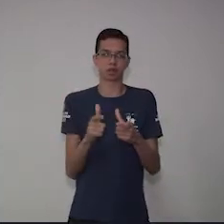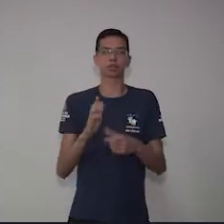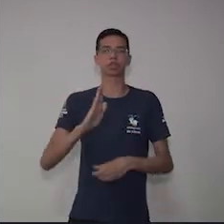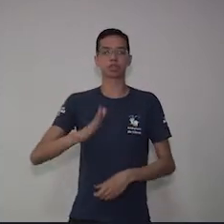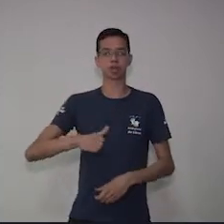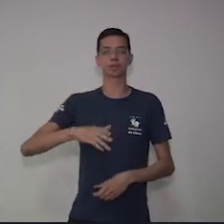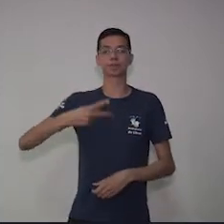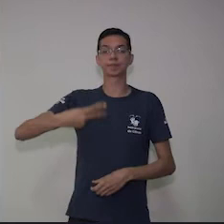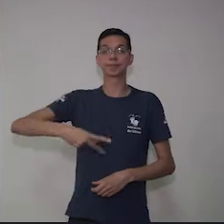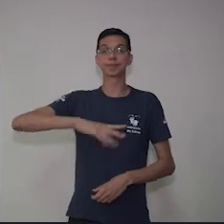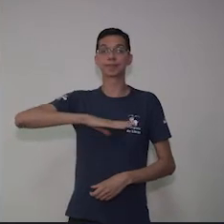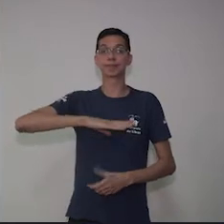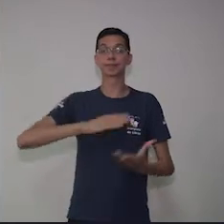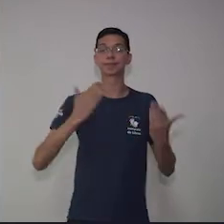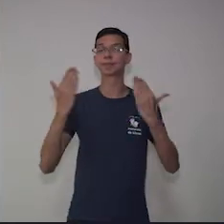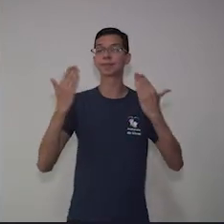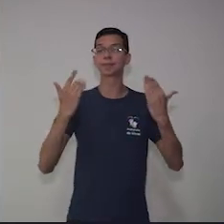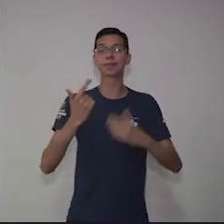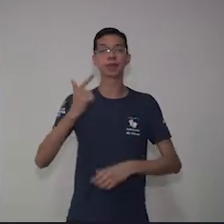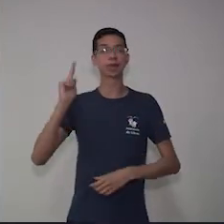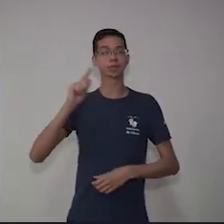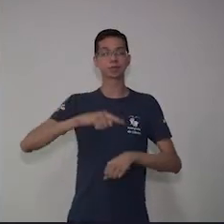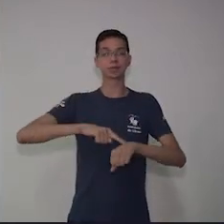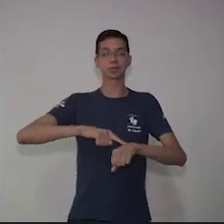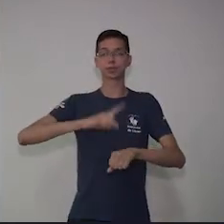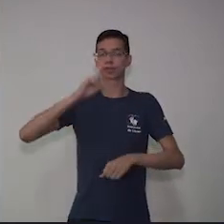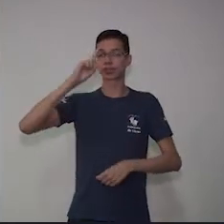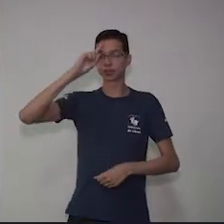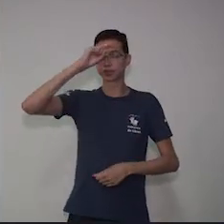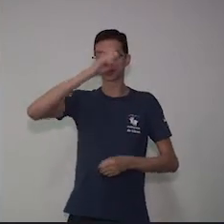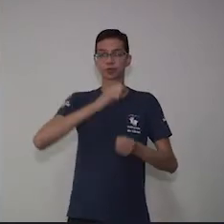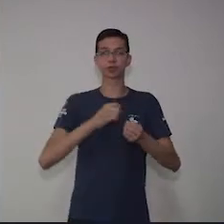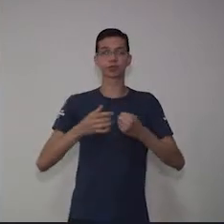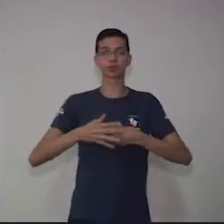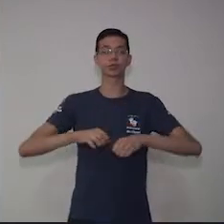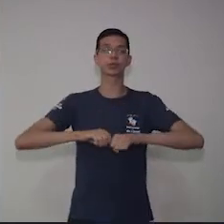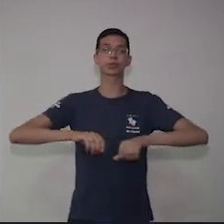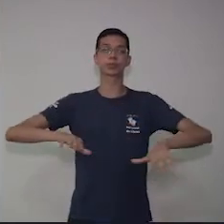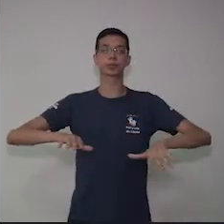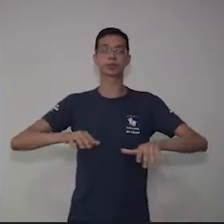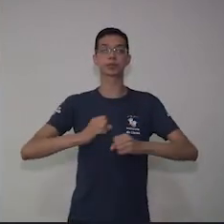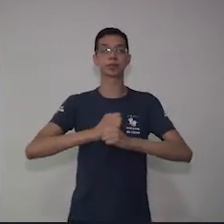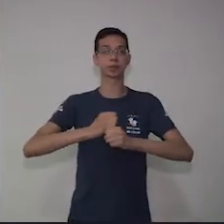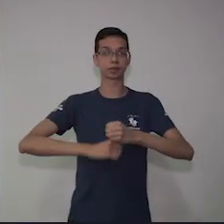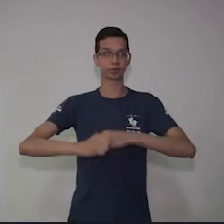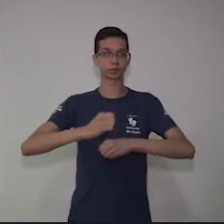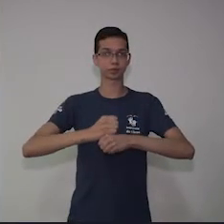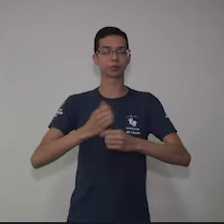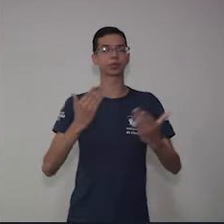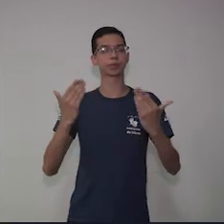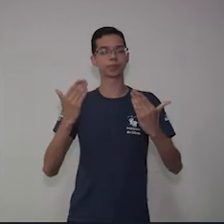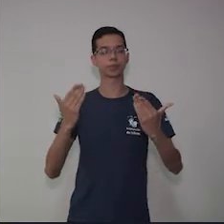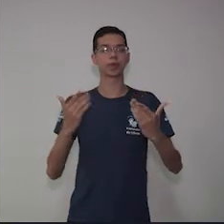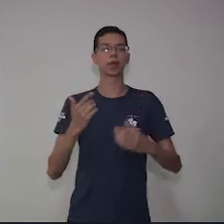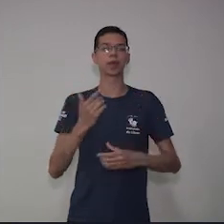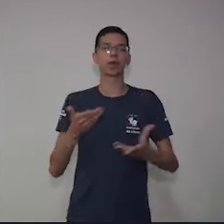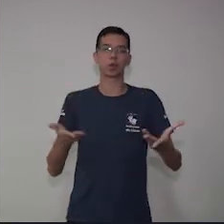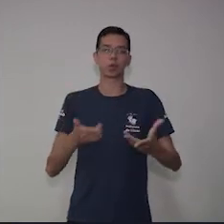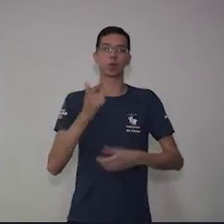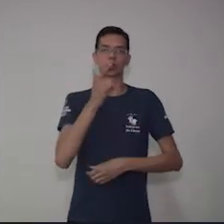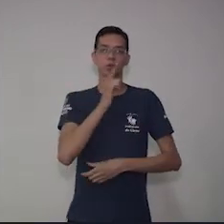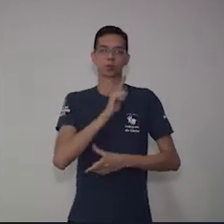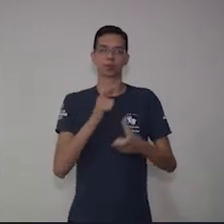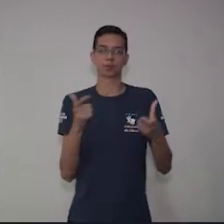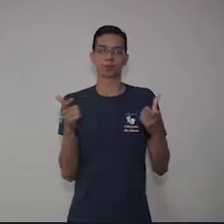se compararmos com o momento mais difícil da pandemia em meados do ano passado. Aqui a gente